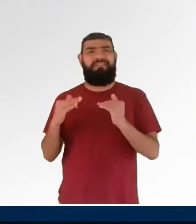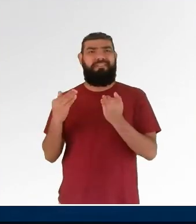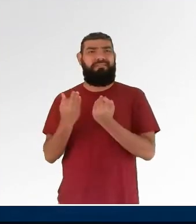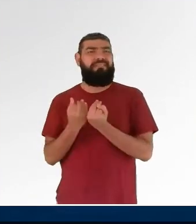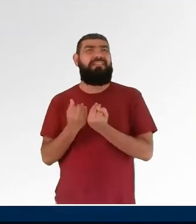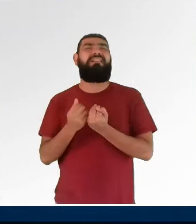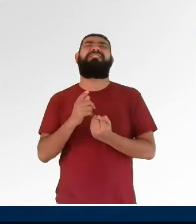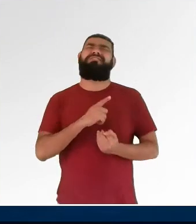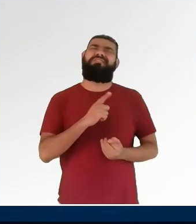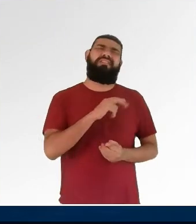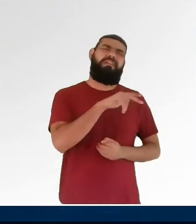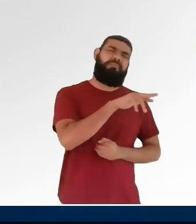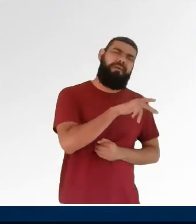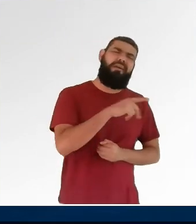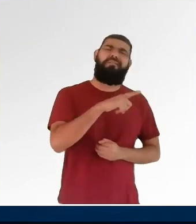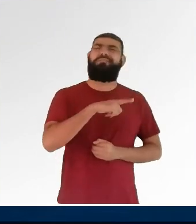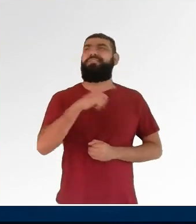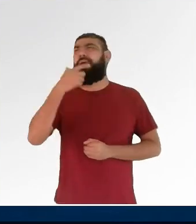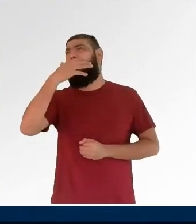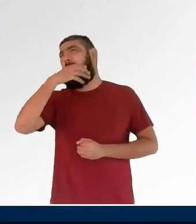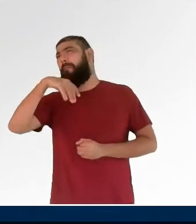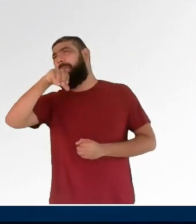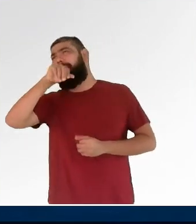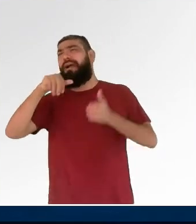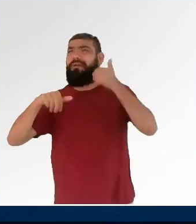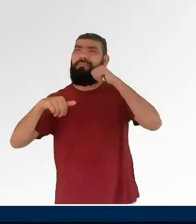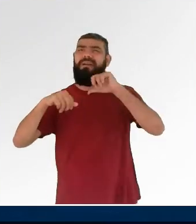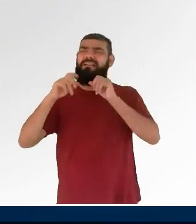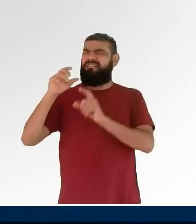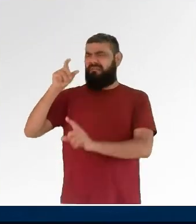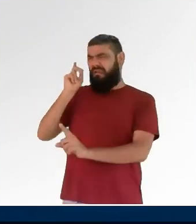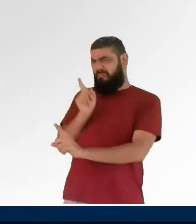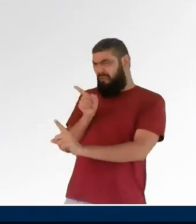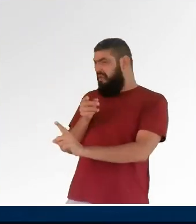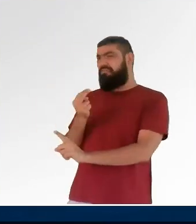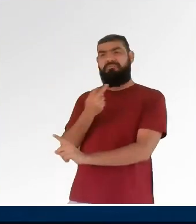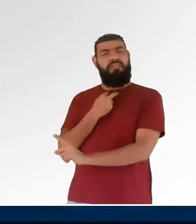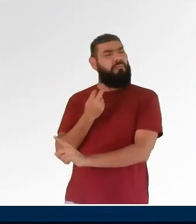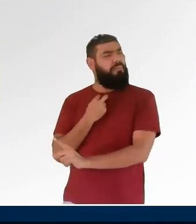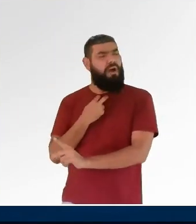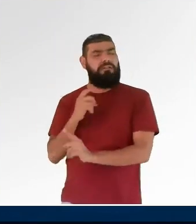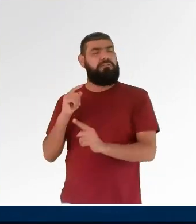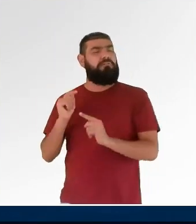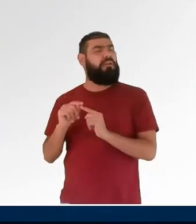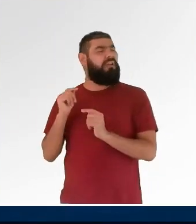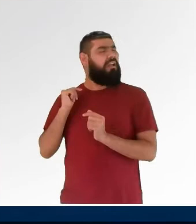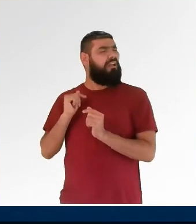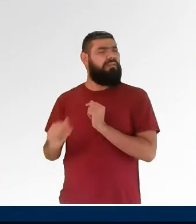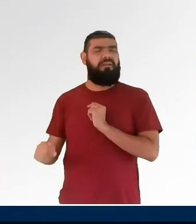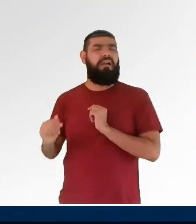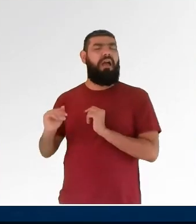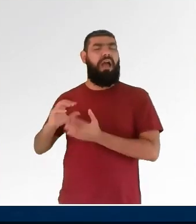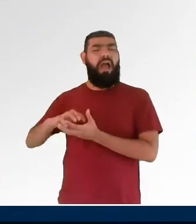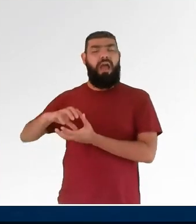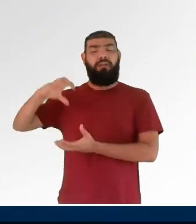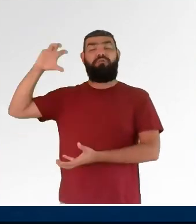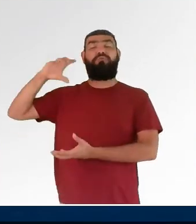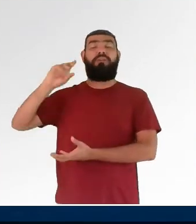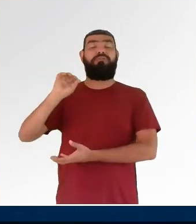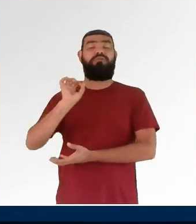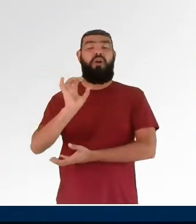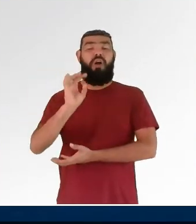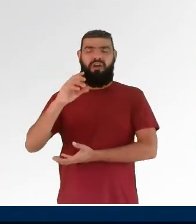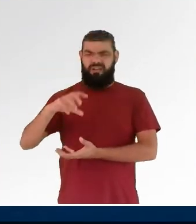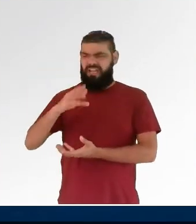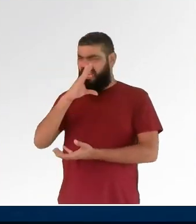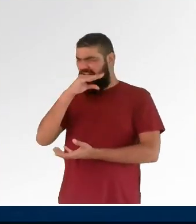e mãe, e sempre diziam, menina, você não pode fazer isto porque isso é coisa de gente adulta, de gente grande. Isso ia levando